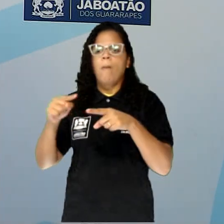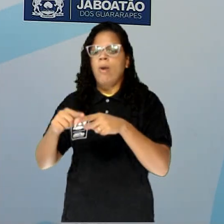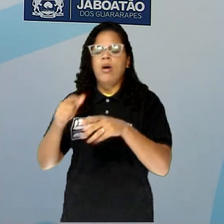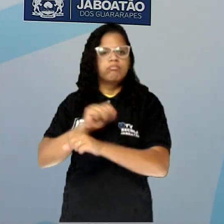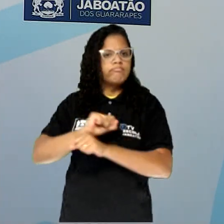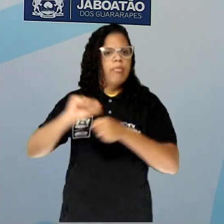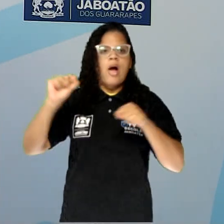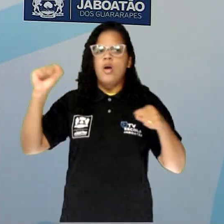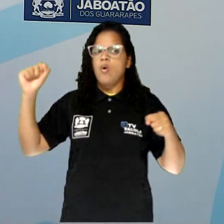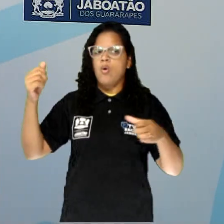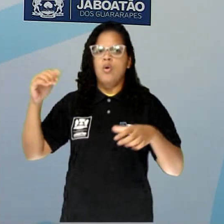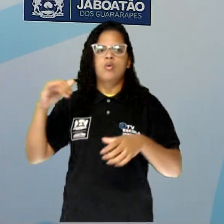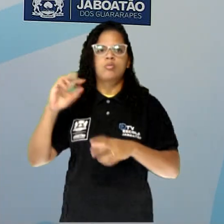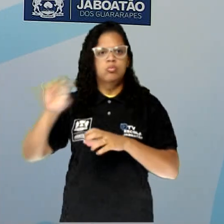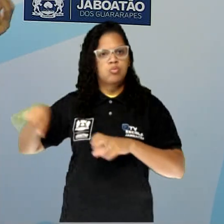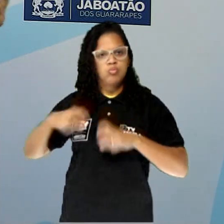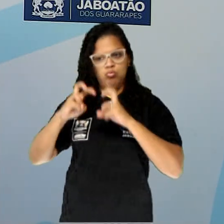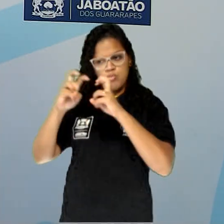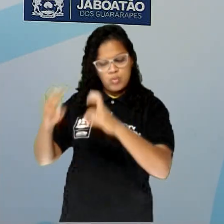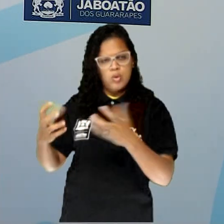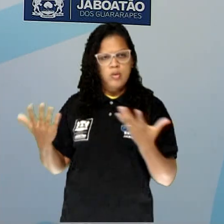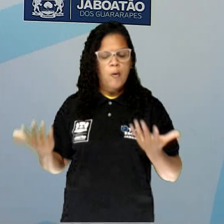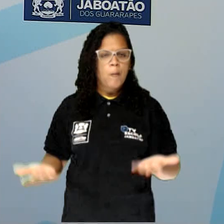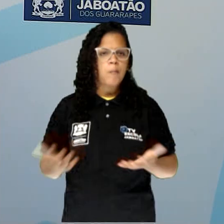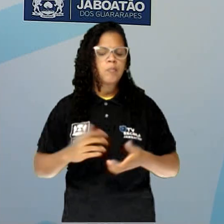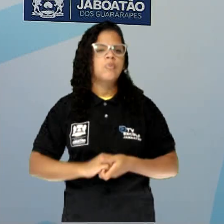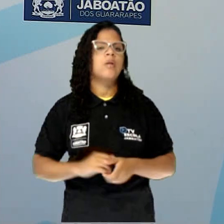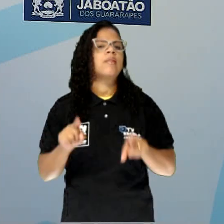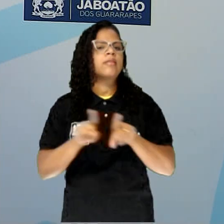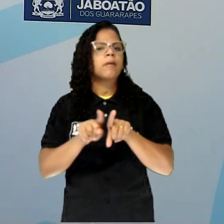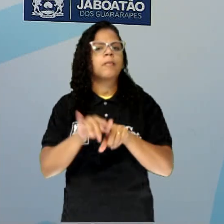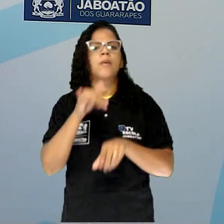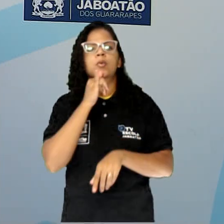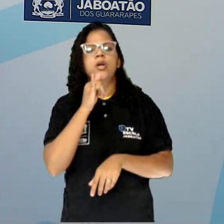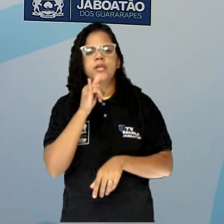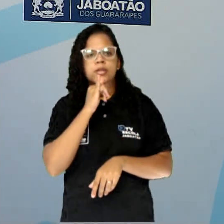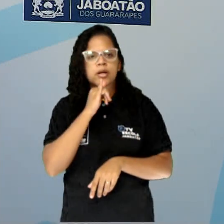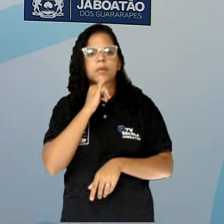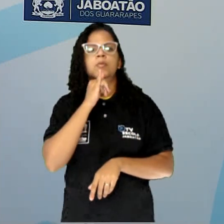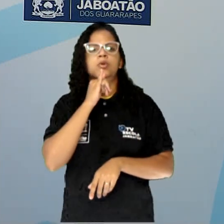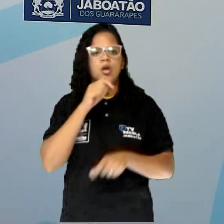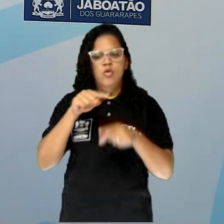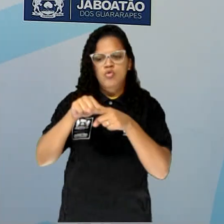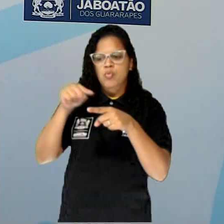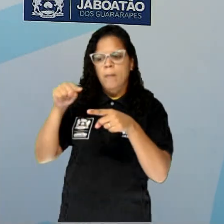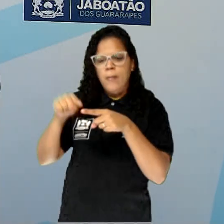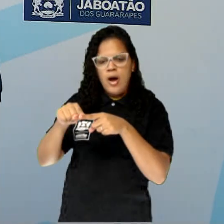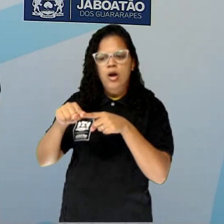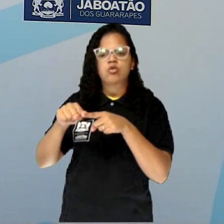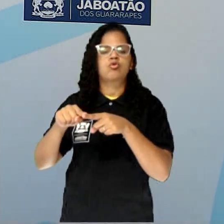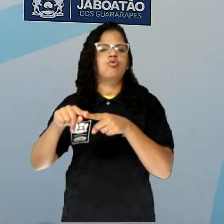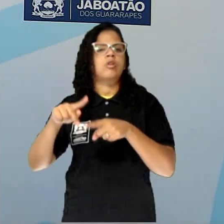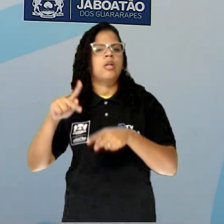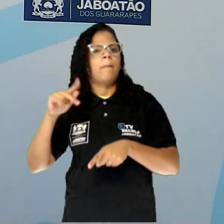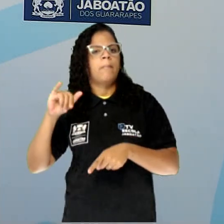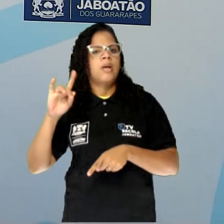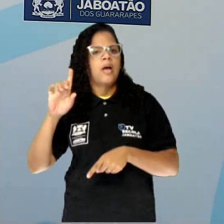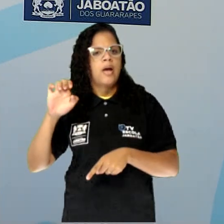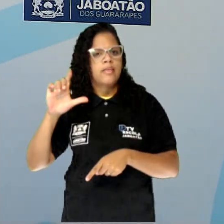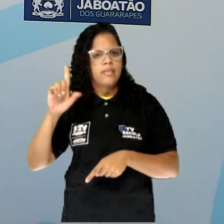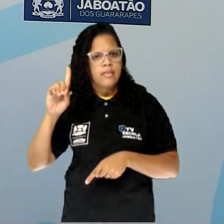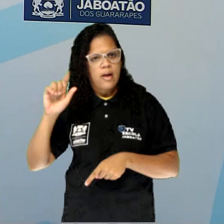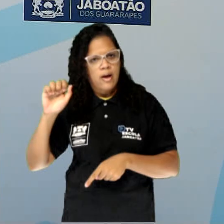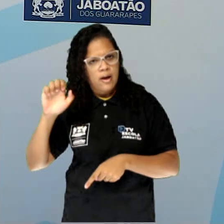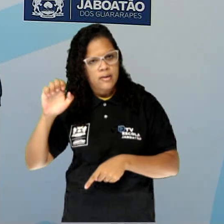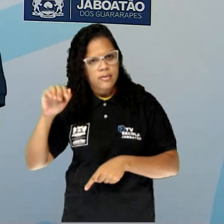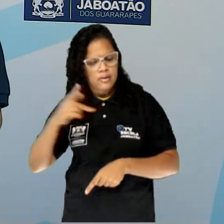interessante foram, por exemplo, os bairros da praia, da orla, Piedade, Candeias